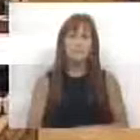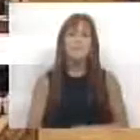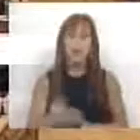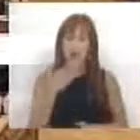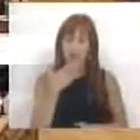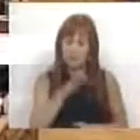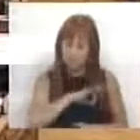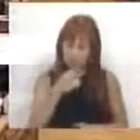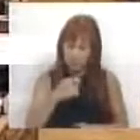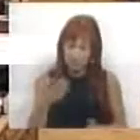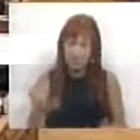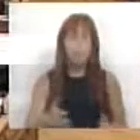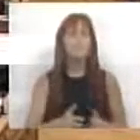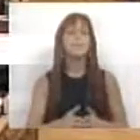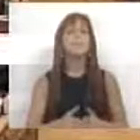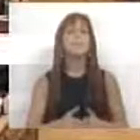Muito obrigado, Sr. Presidente.